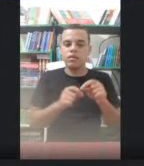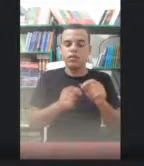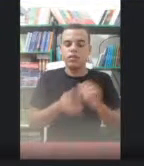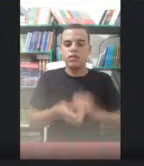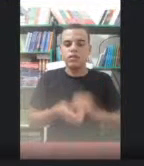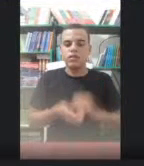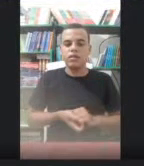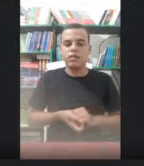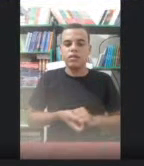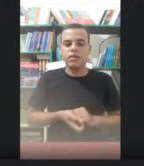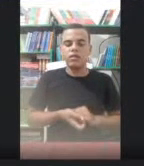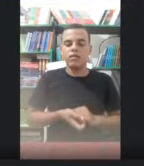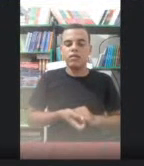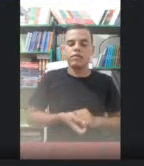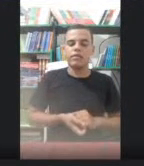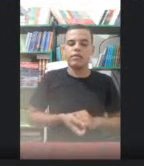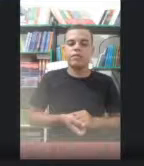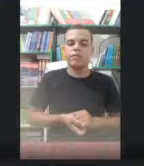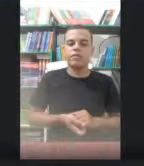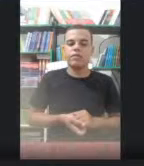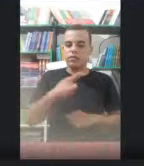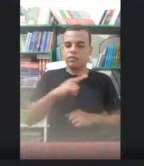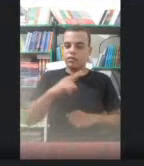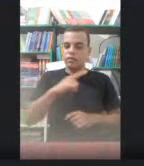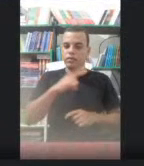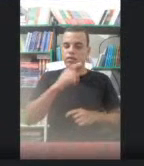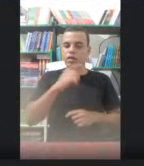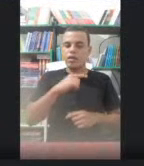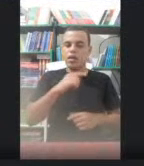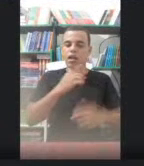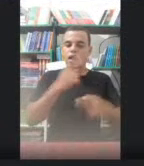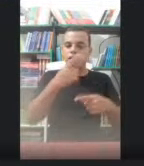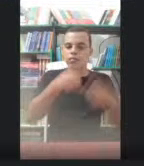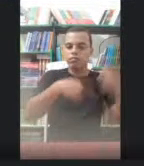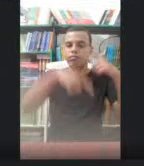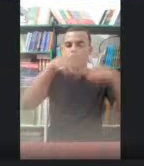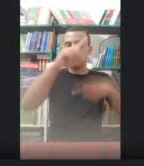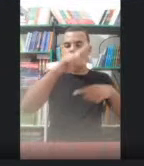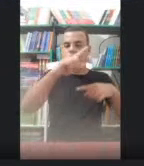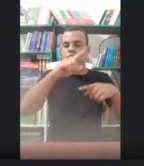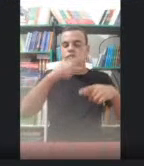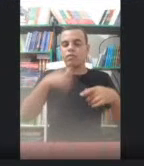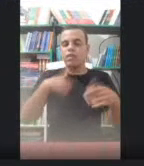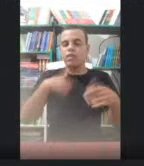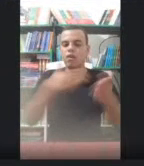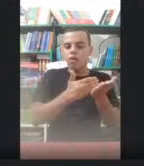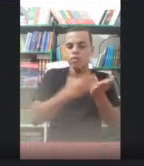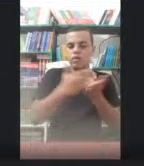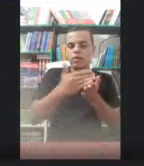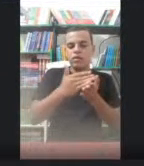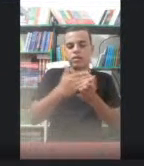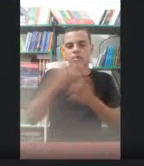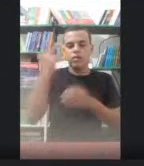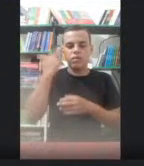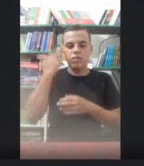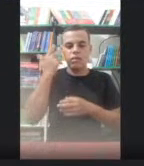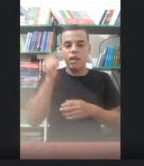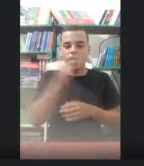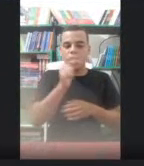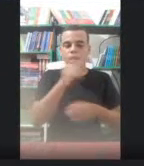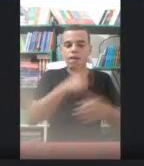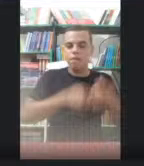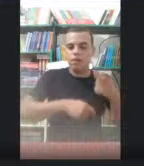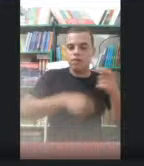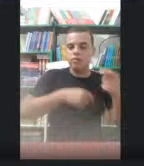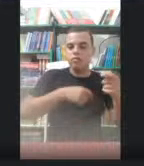código do SIGTAP, que nós temos, a produção do SUS, né, foi o pontapé inicial. Eles produziam na equipe, só para